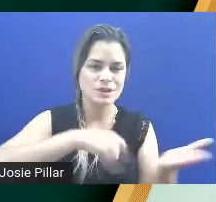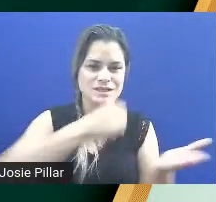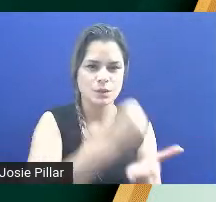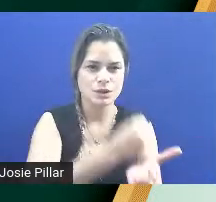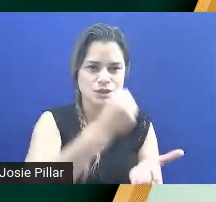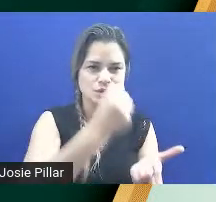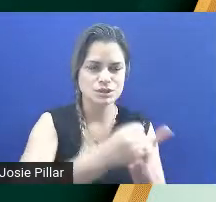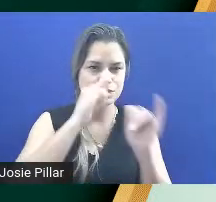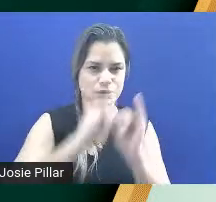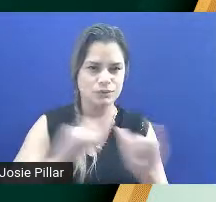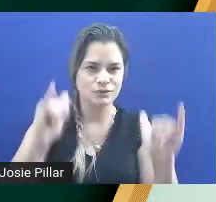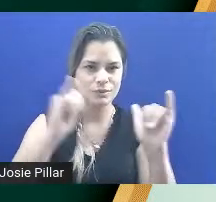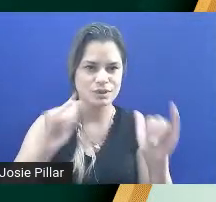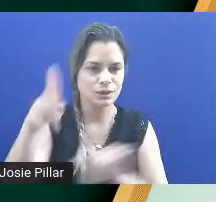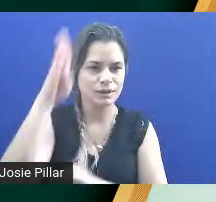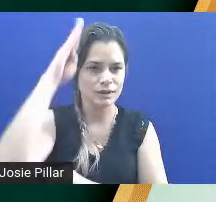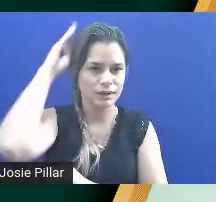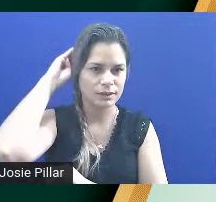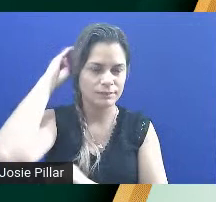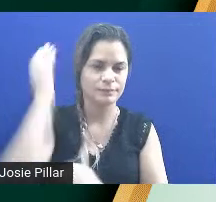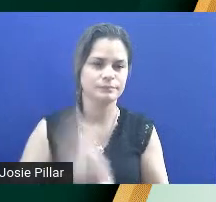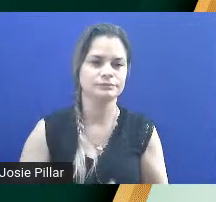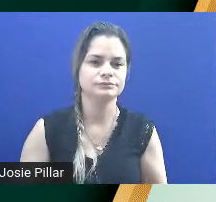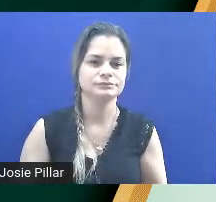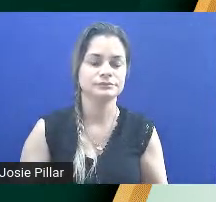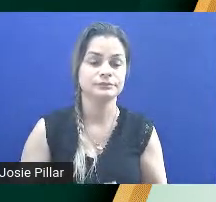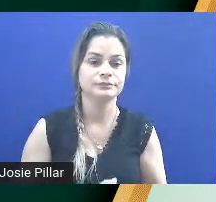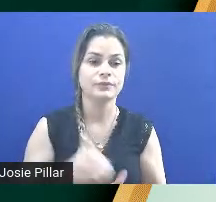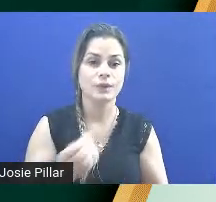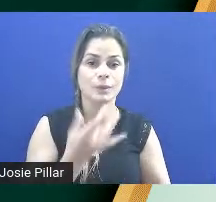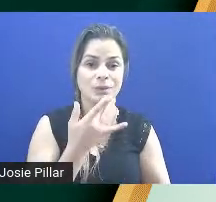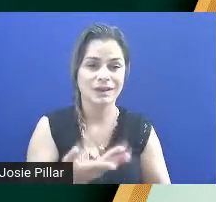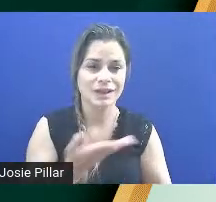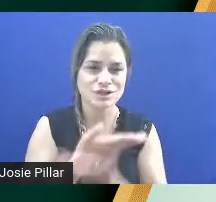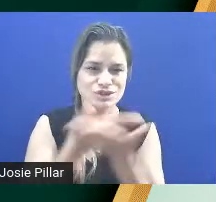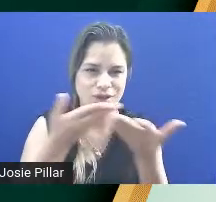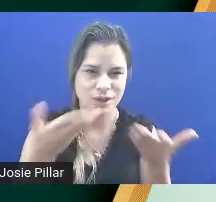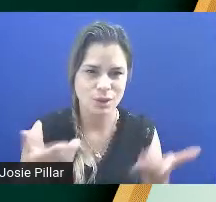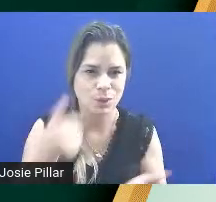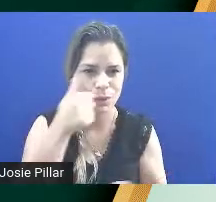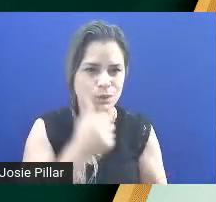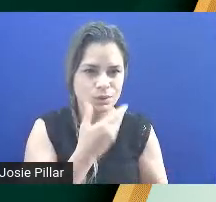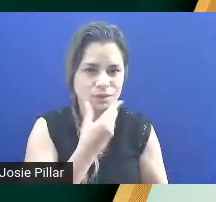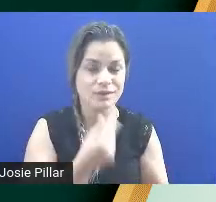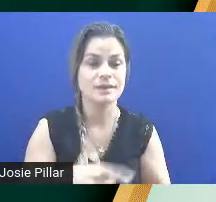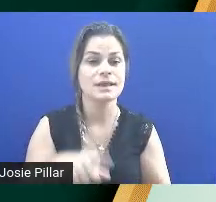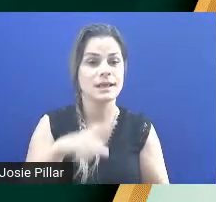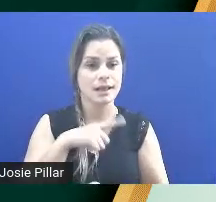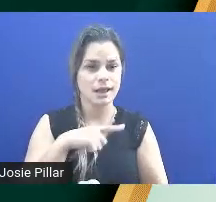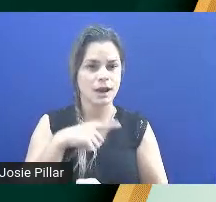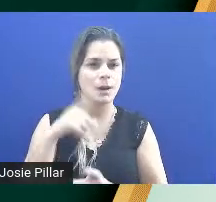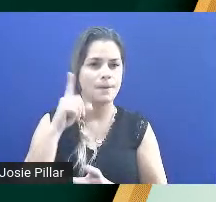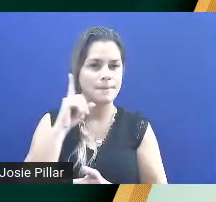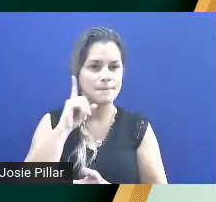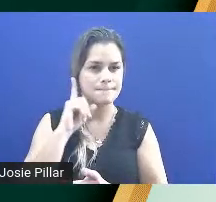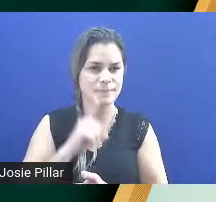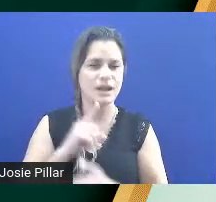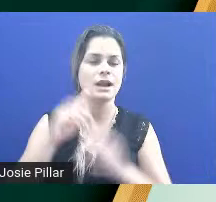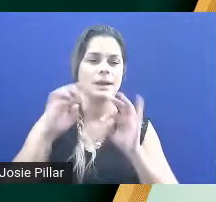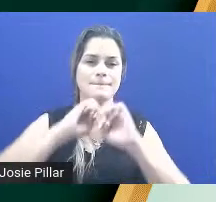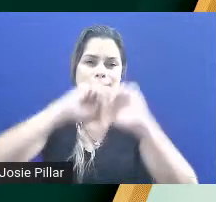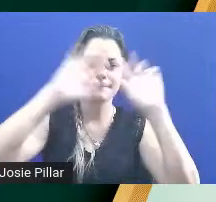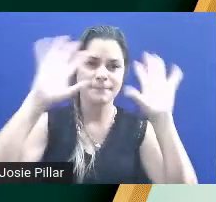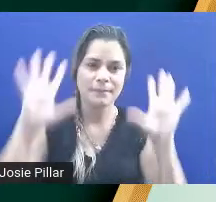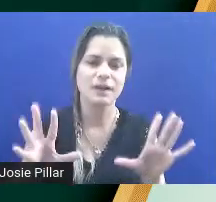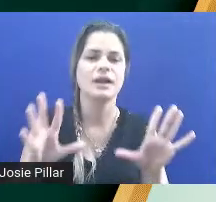e Informações Acadêmicas. Boa tarde a todas e a todos. Eu tenho a pele branca, cabelo longo,